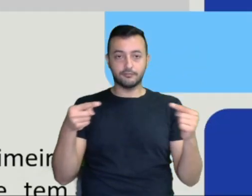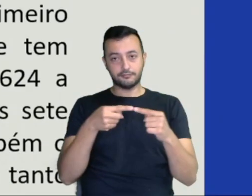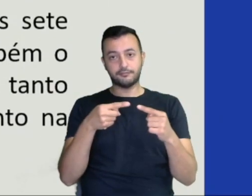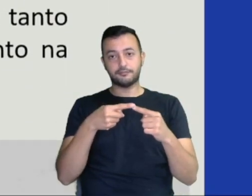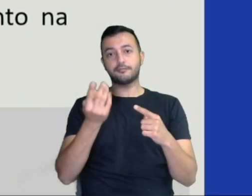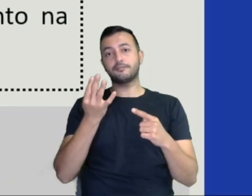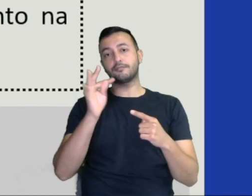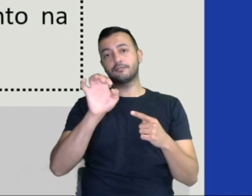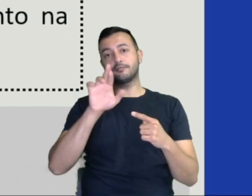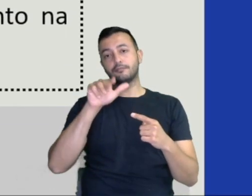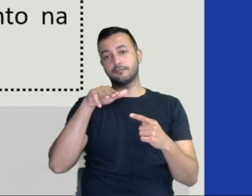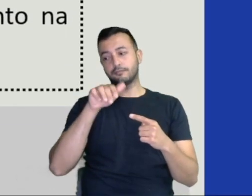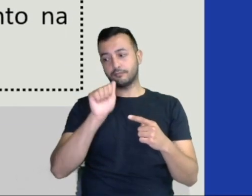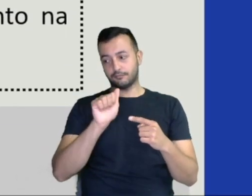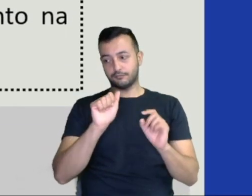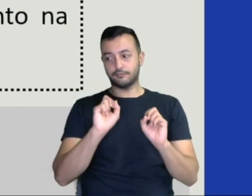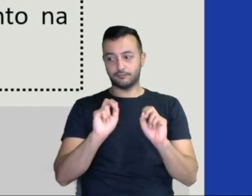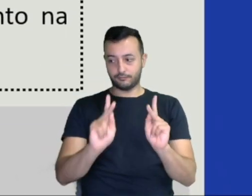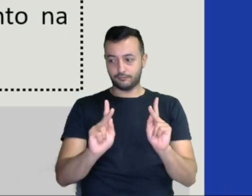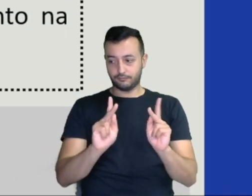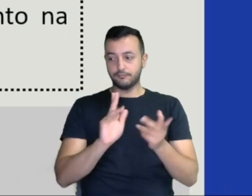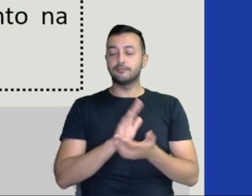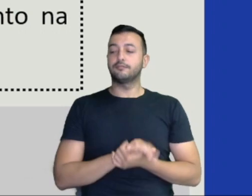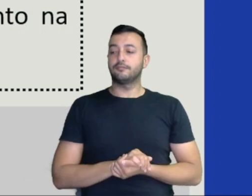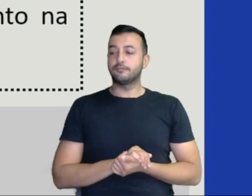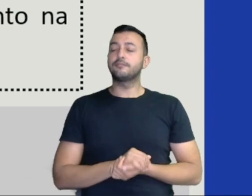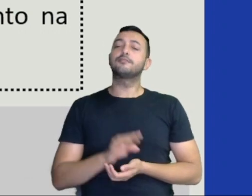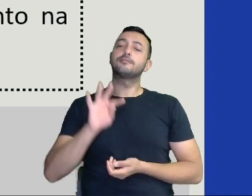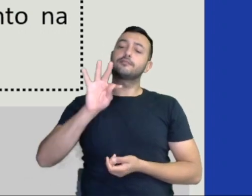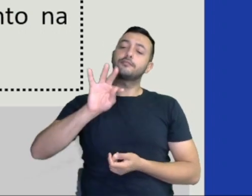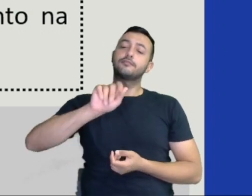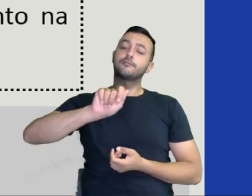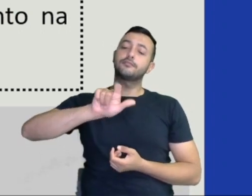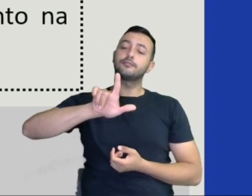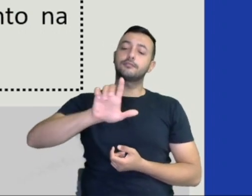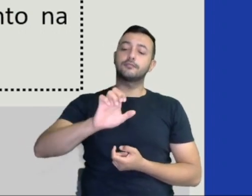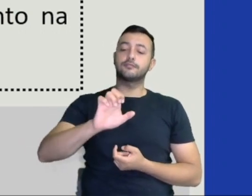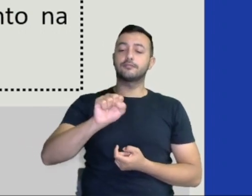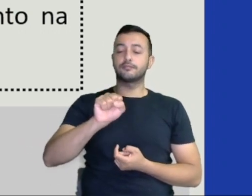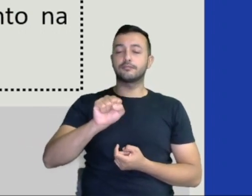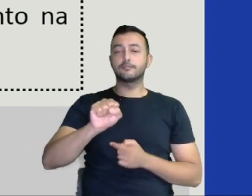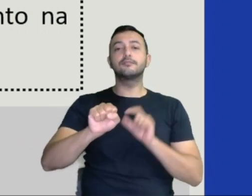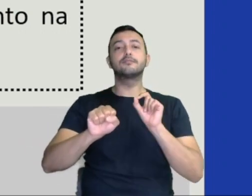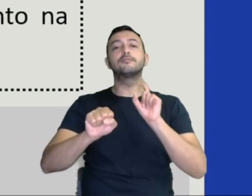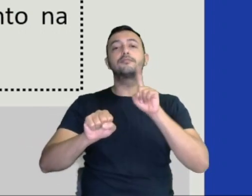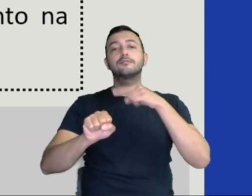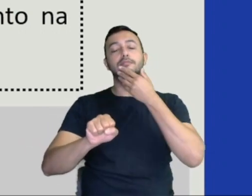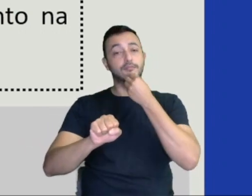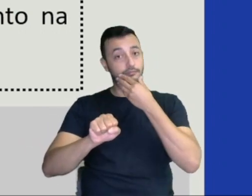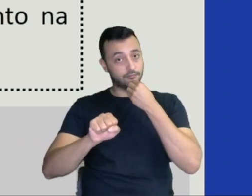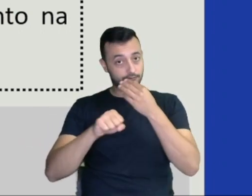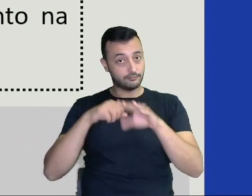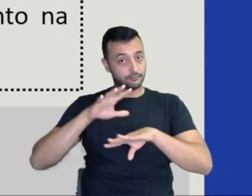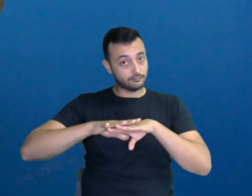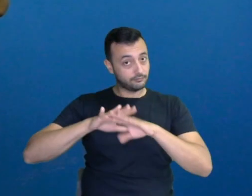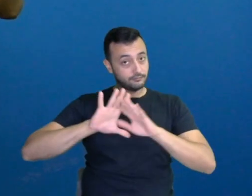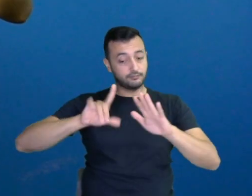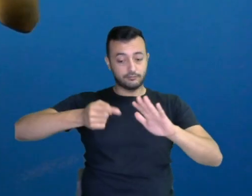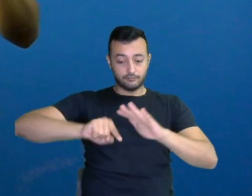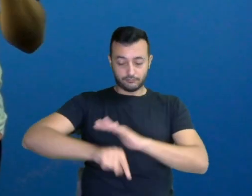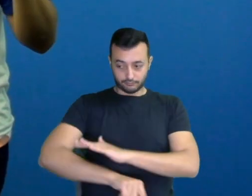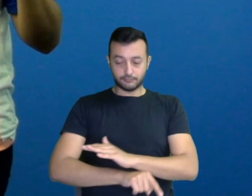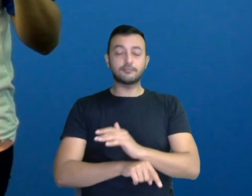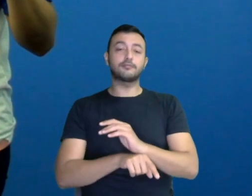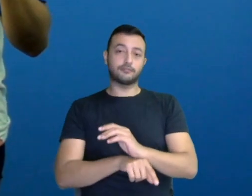aplicando o teorema de Tales, ok? Então, Tales de Mileto foi um matemático, deixou muitas